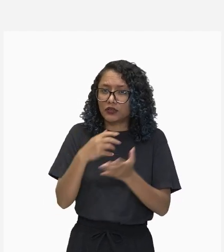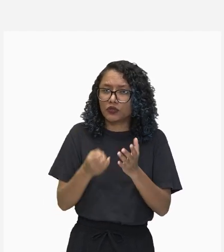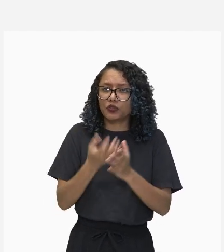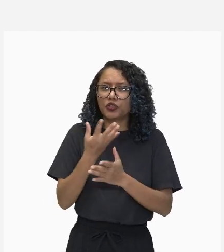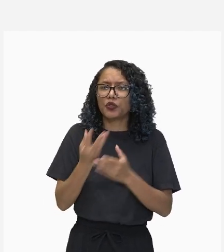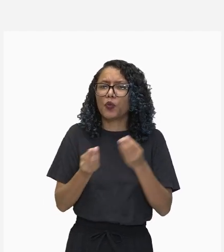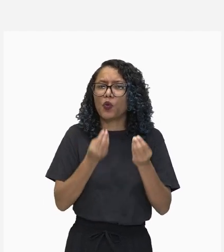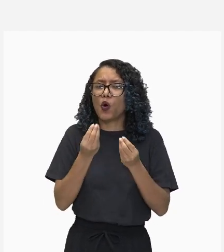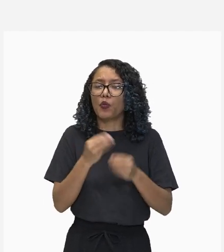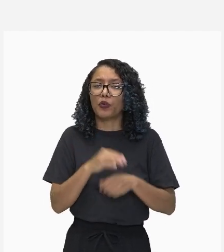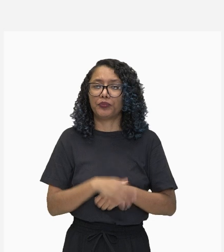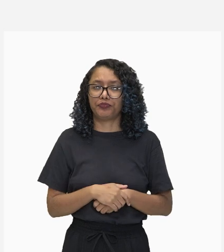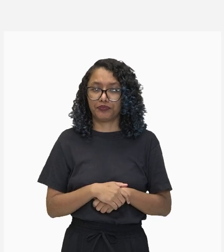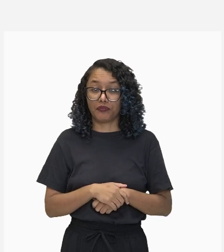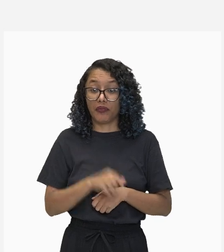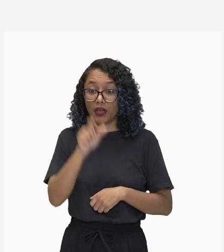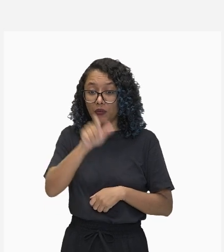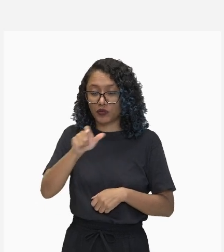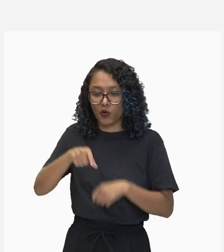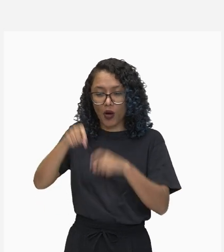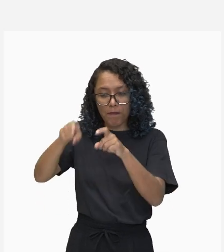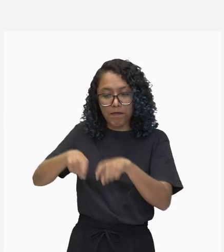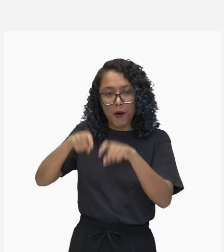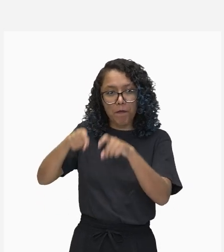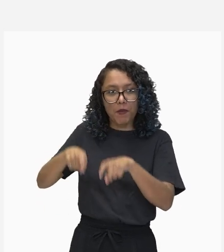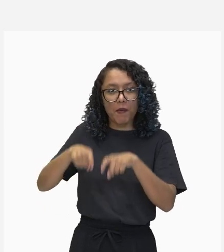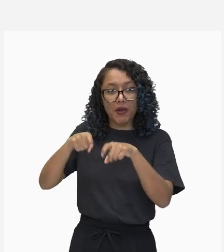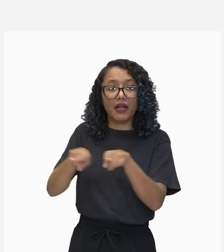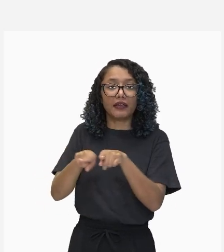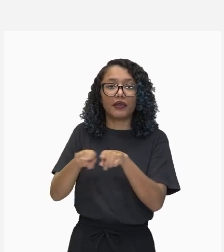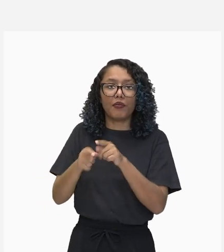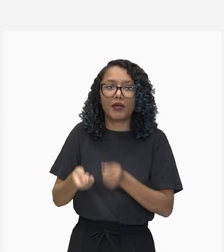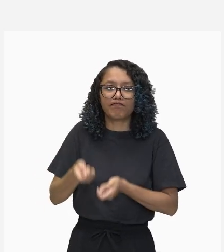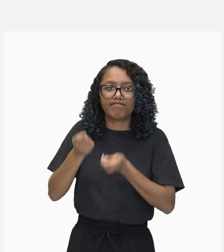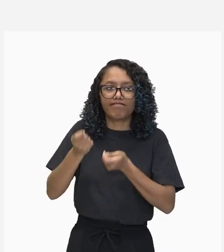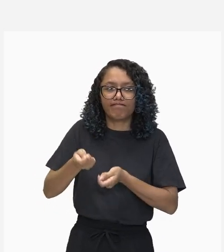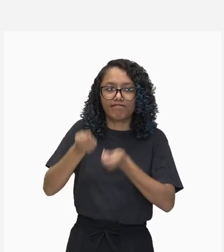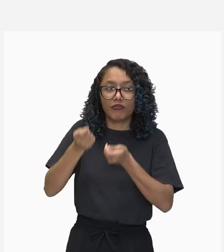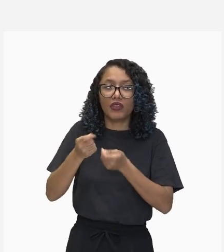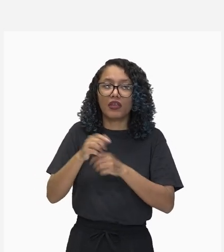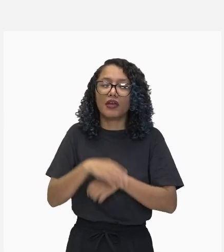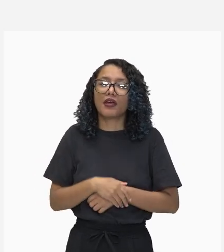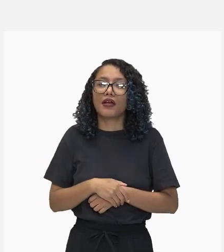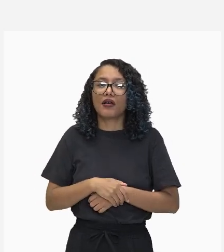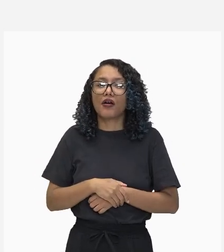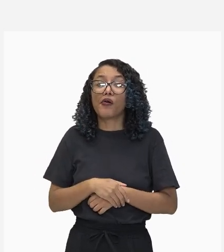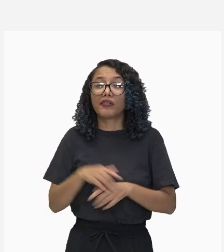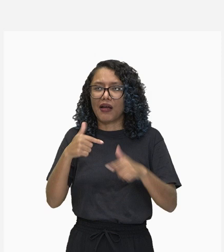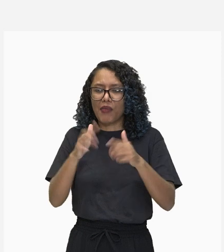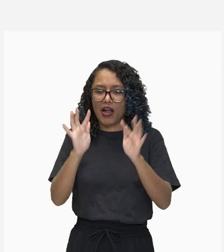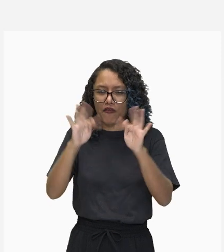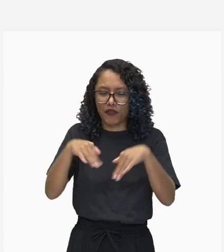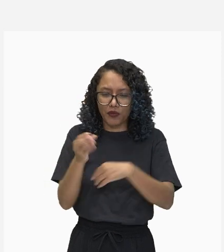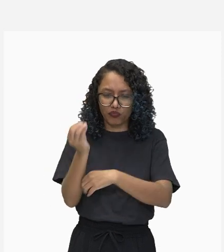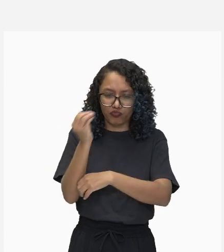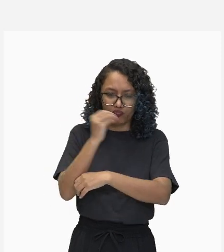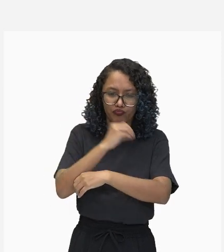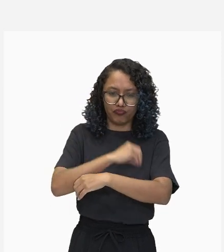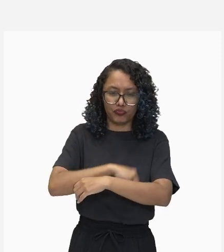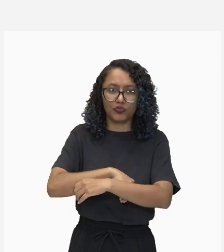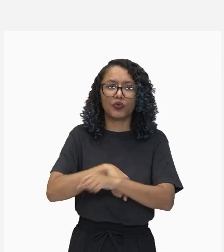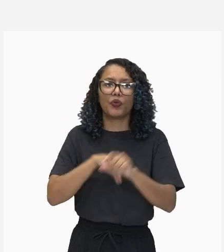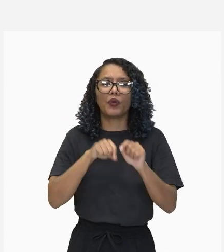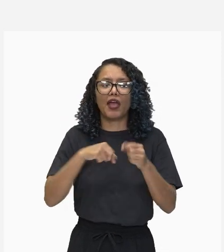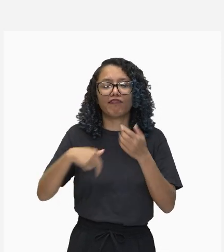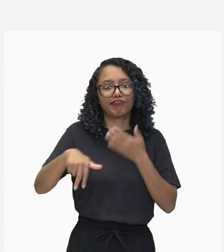dos agricultores e dos pescadores que, ao fim dos trabalhos diários, dançavam ao